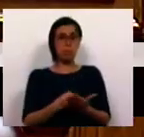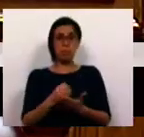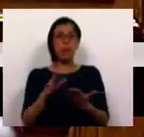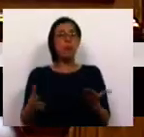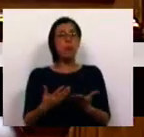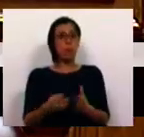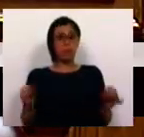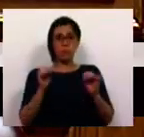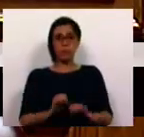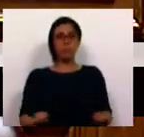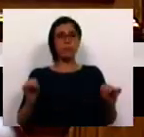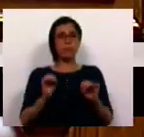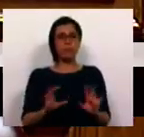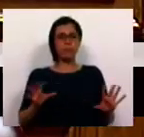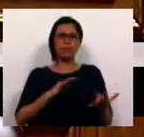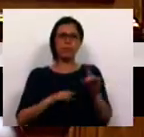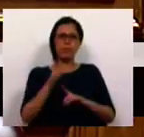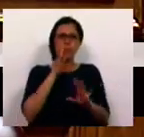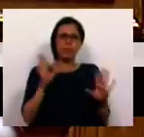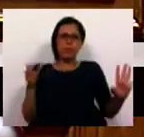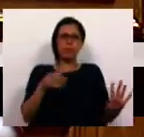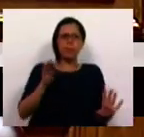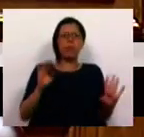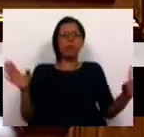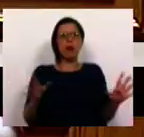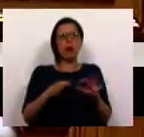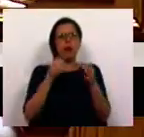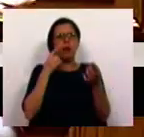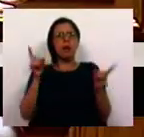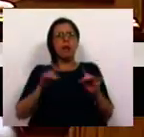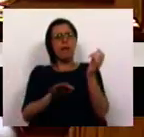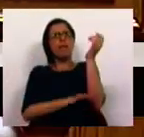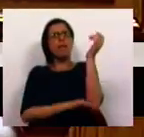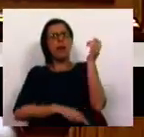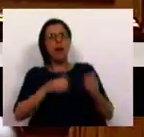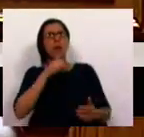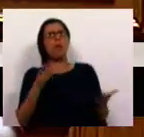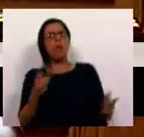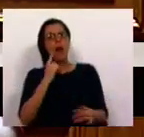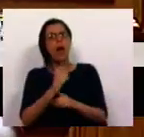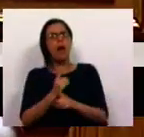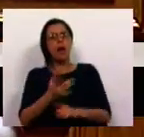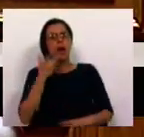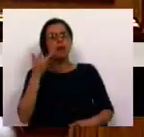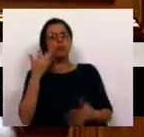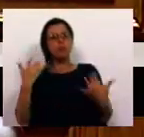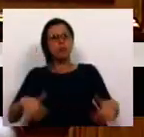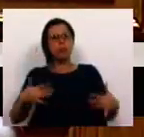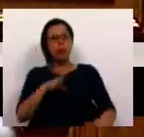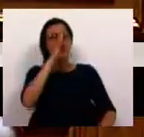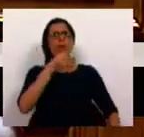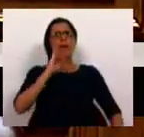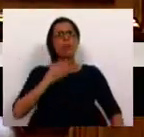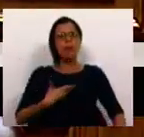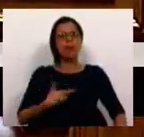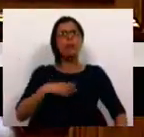propõe absolutamente nada aos senhoras e senhores deputados do PS. E sobre a reposição das freguesias, aquela asneira brutal que o governo do